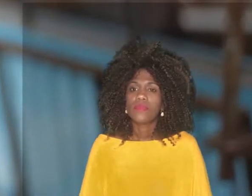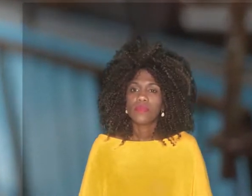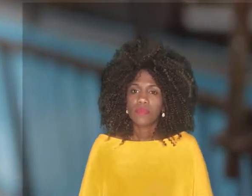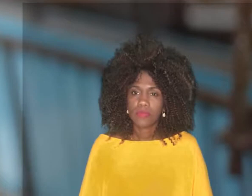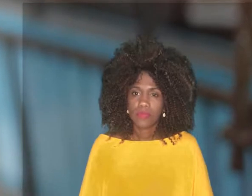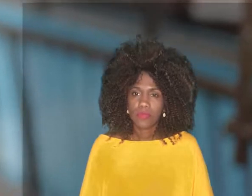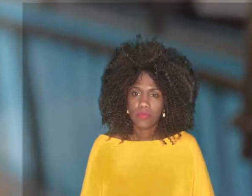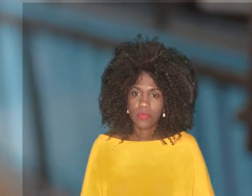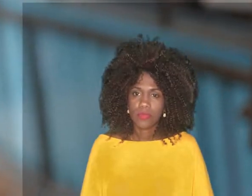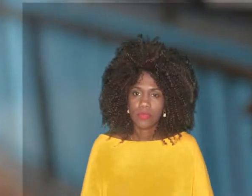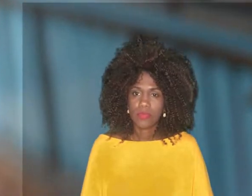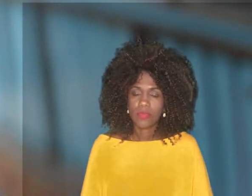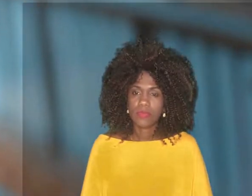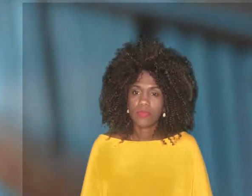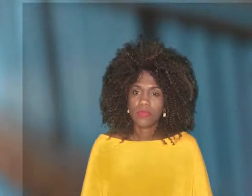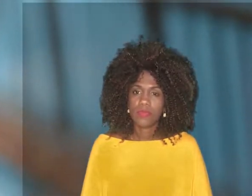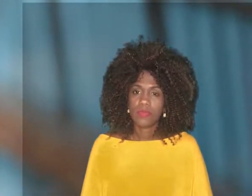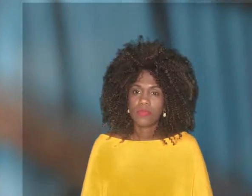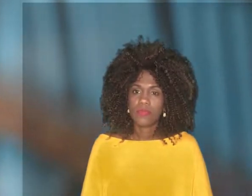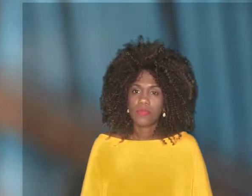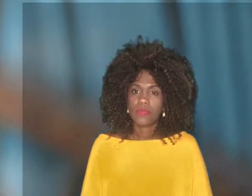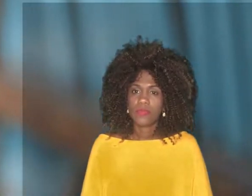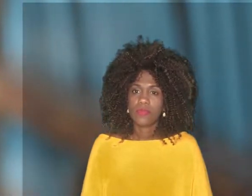Irangoman, Lodofeoba,